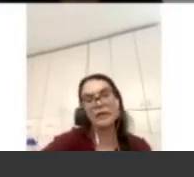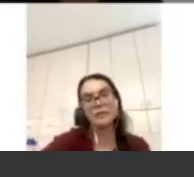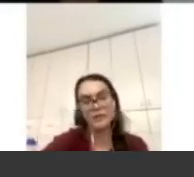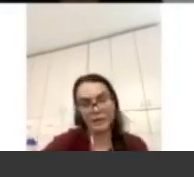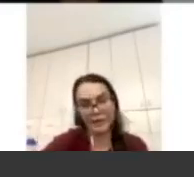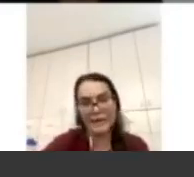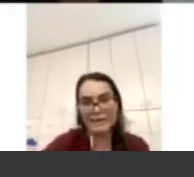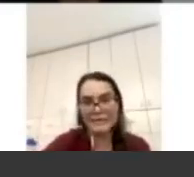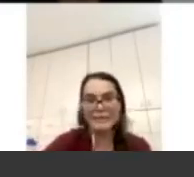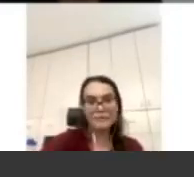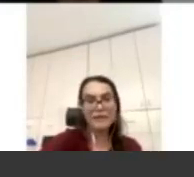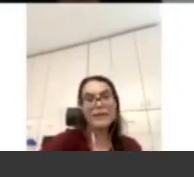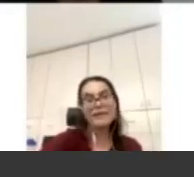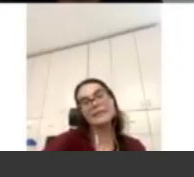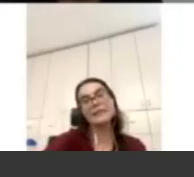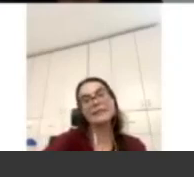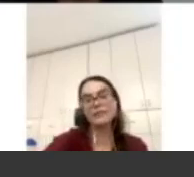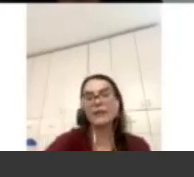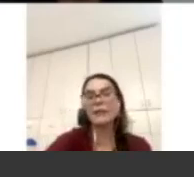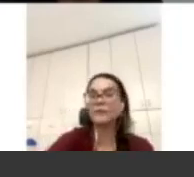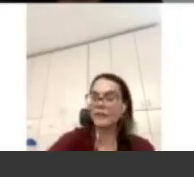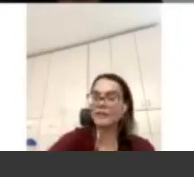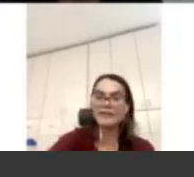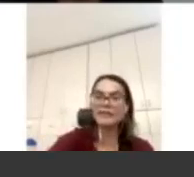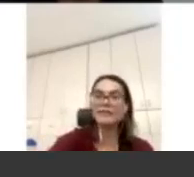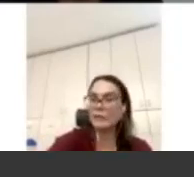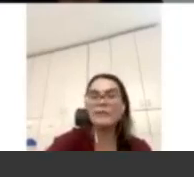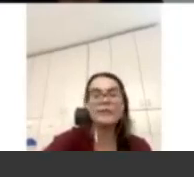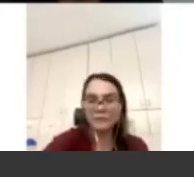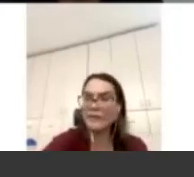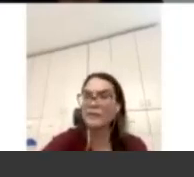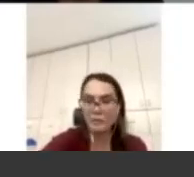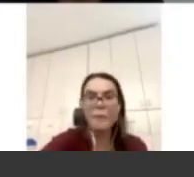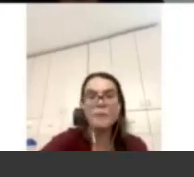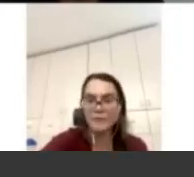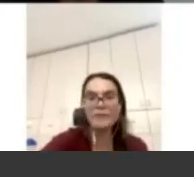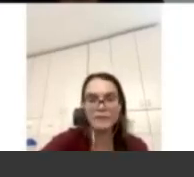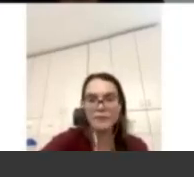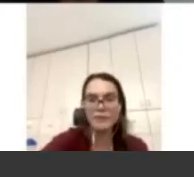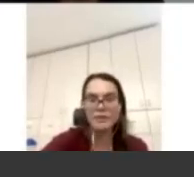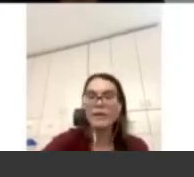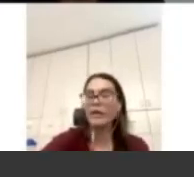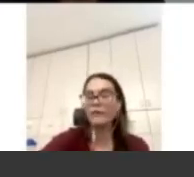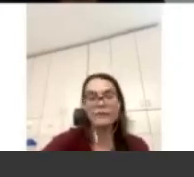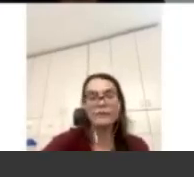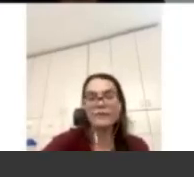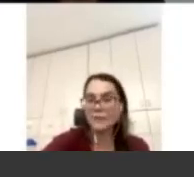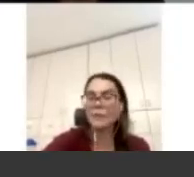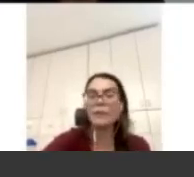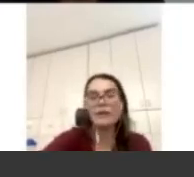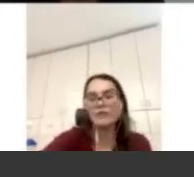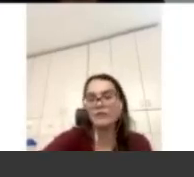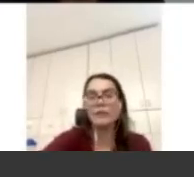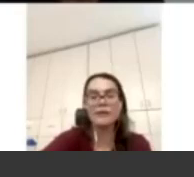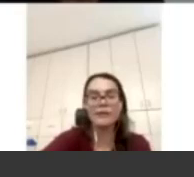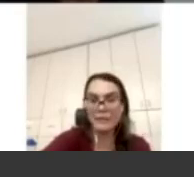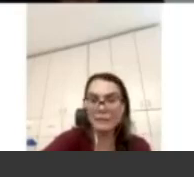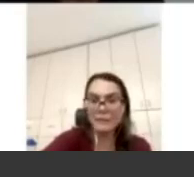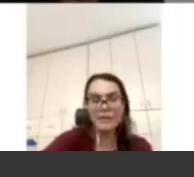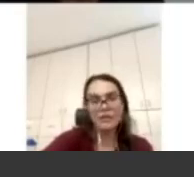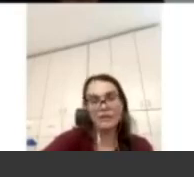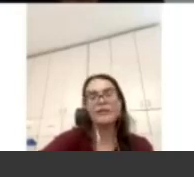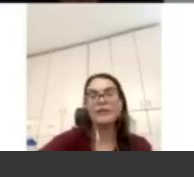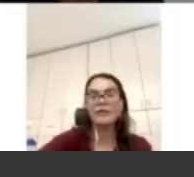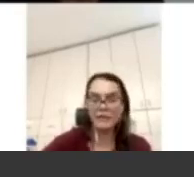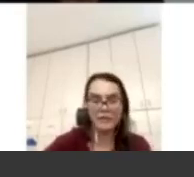dos treinadores locais. E aqui é a sessão de treinamento, que é a sessão de treinamento que acontece no próprio centro de saúde, reforçando sempre uma abordagem de trabalho em